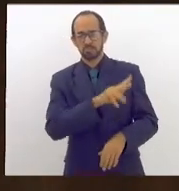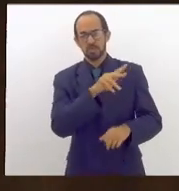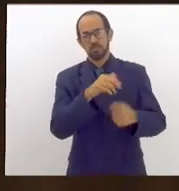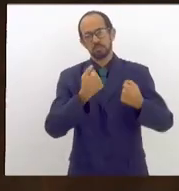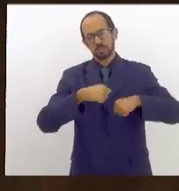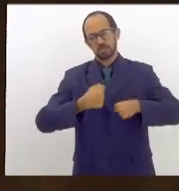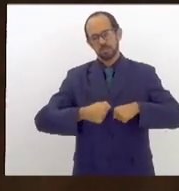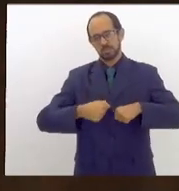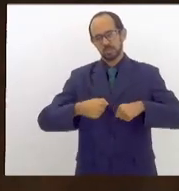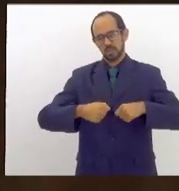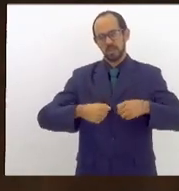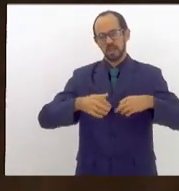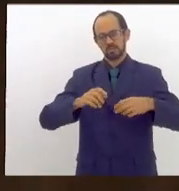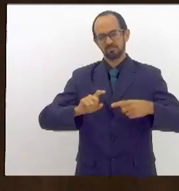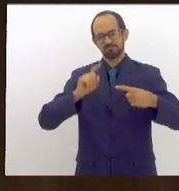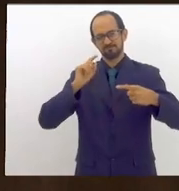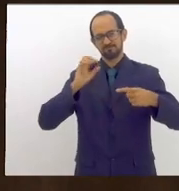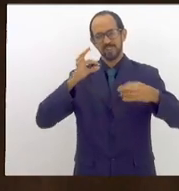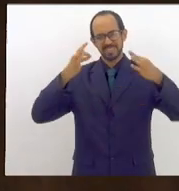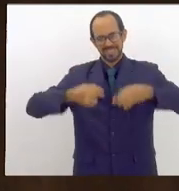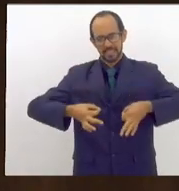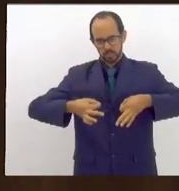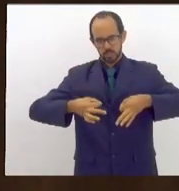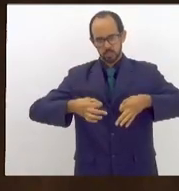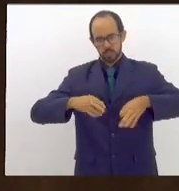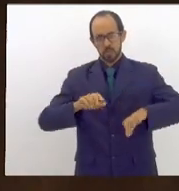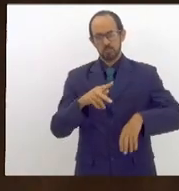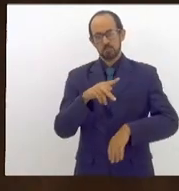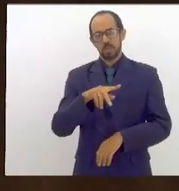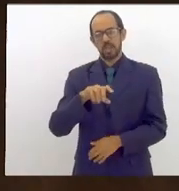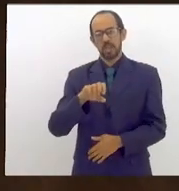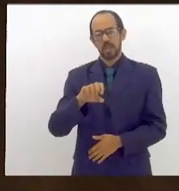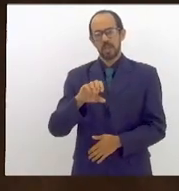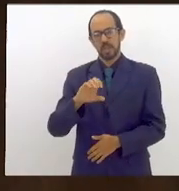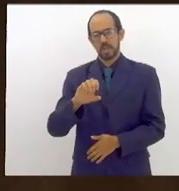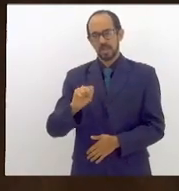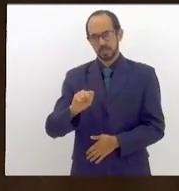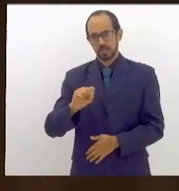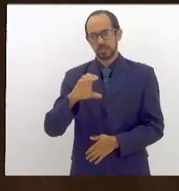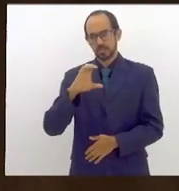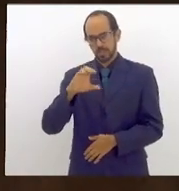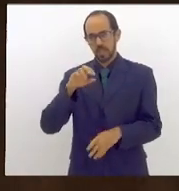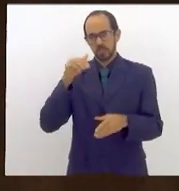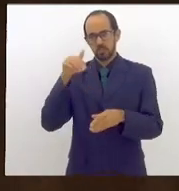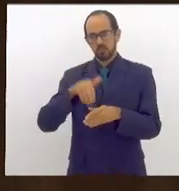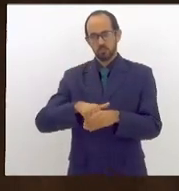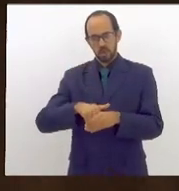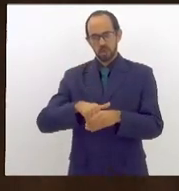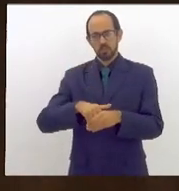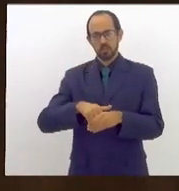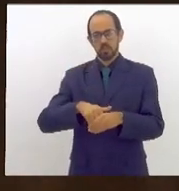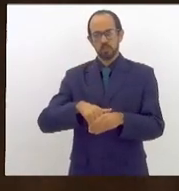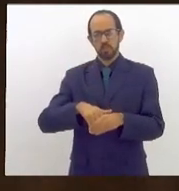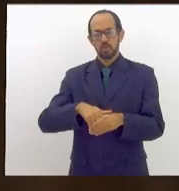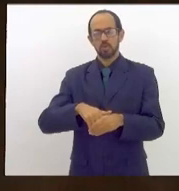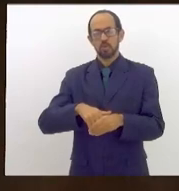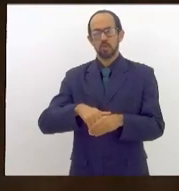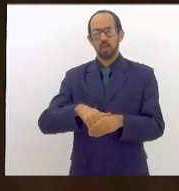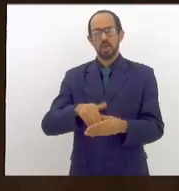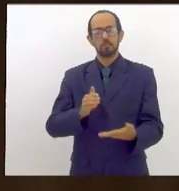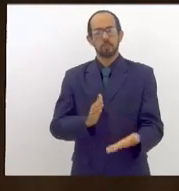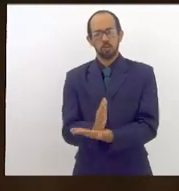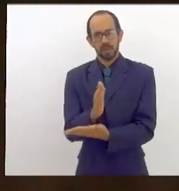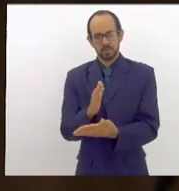de coerência então o PSC encaminha o voto favorável a aprovação de